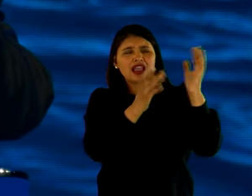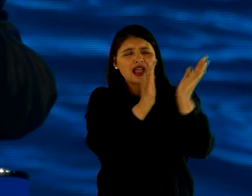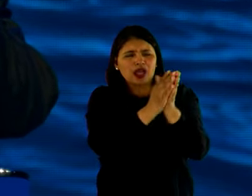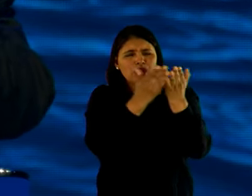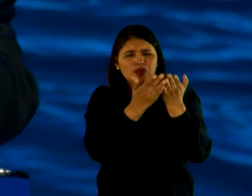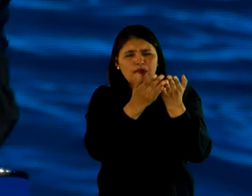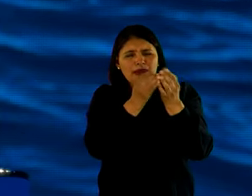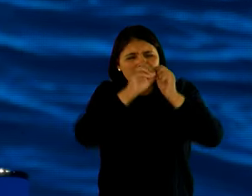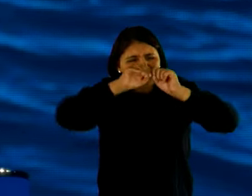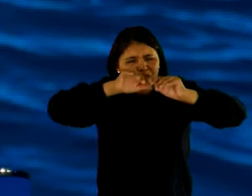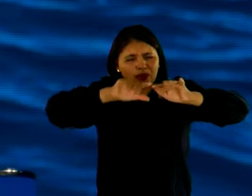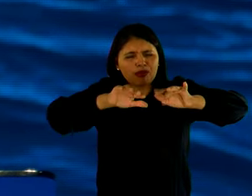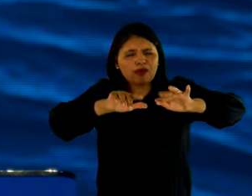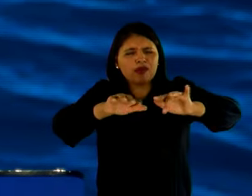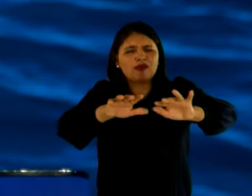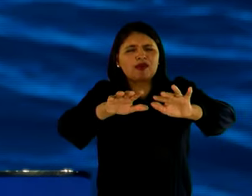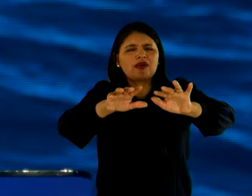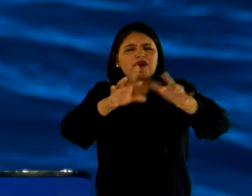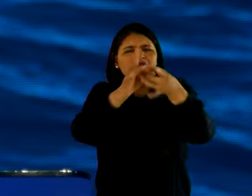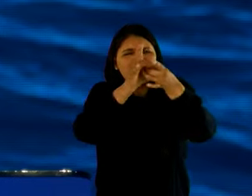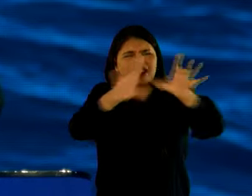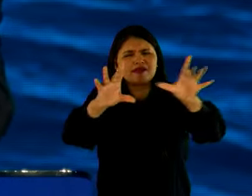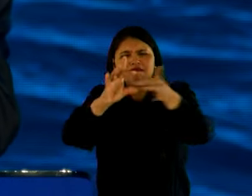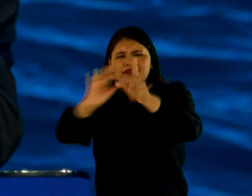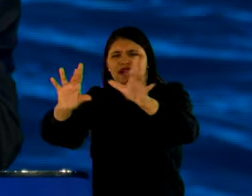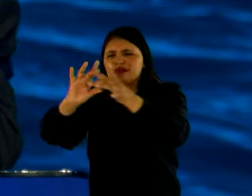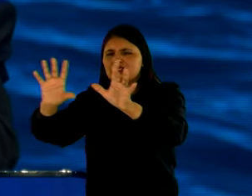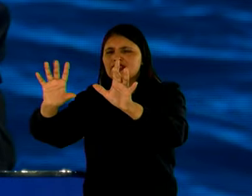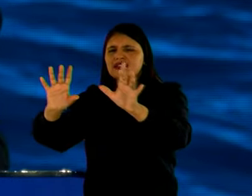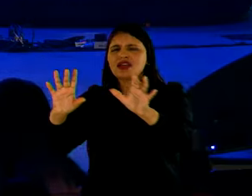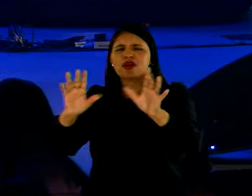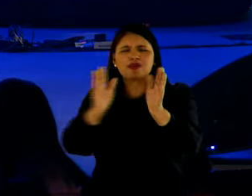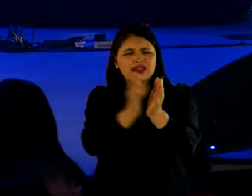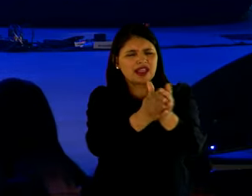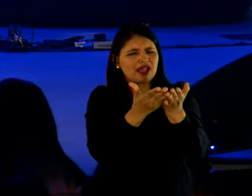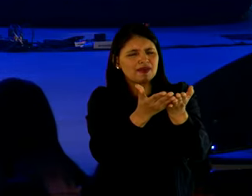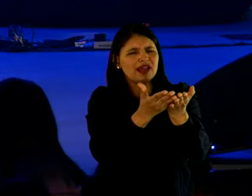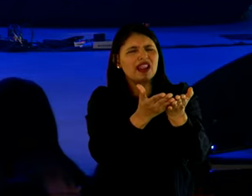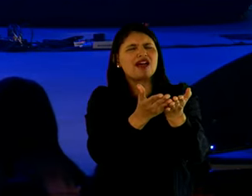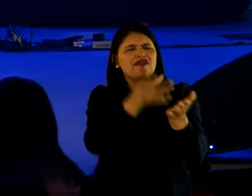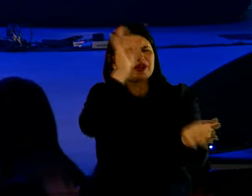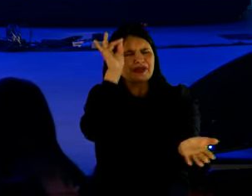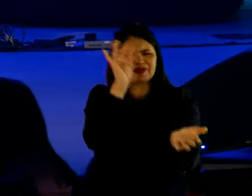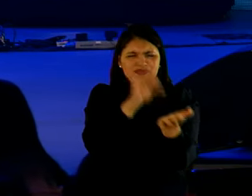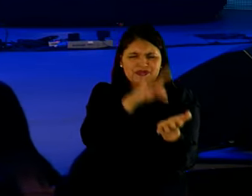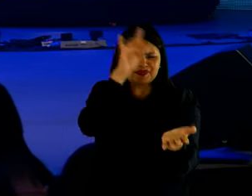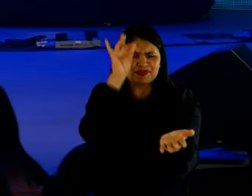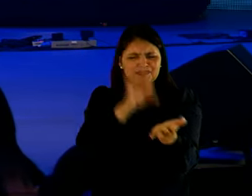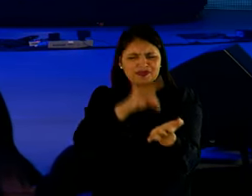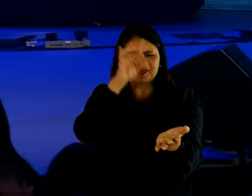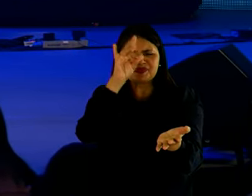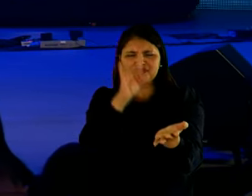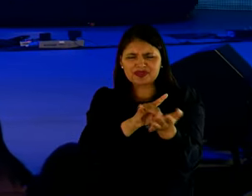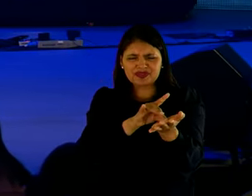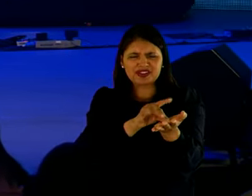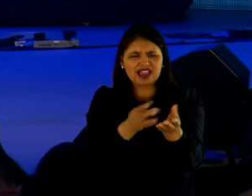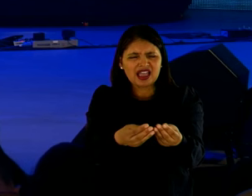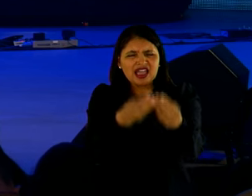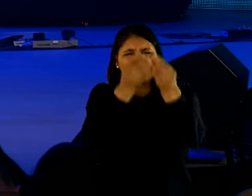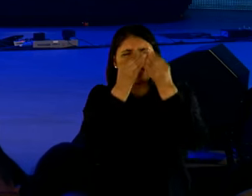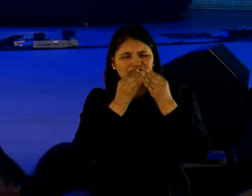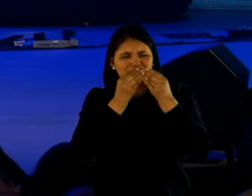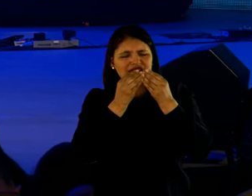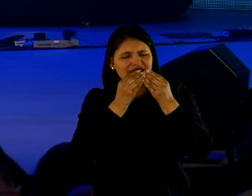Senhor. Traz libertação nessa casa, porque a tua palavra verdadeiramente ela limpa, ela